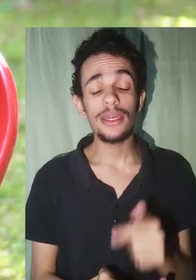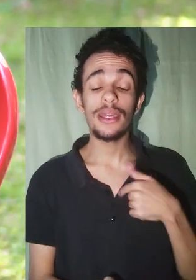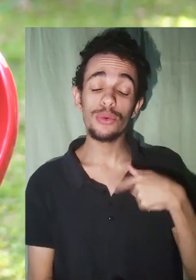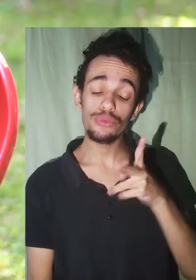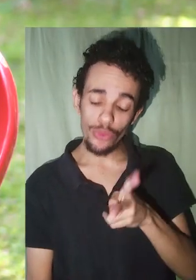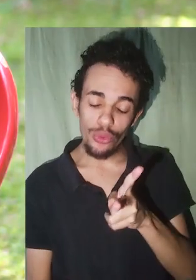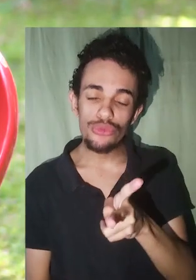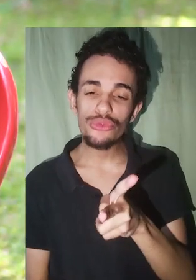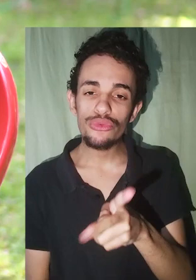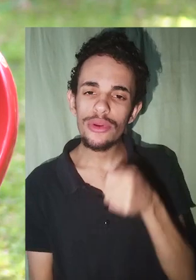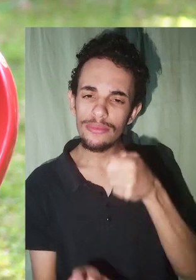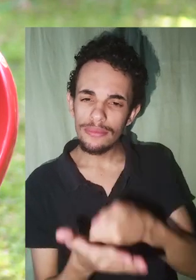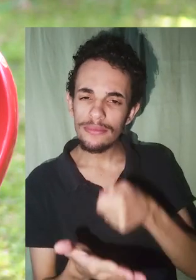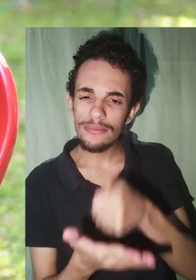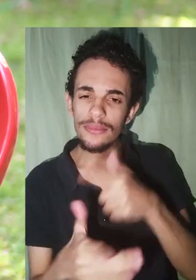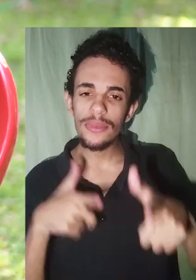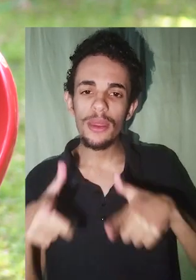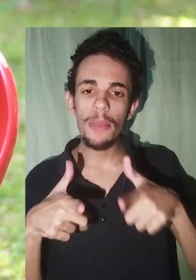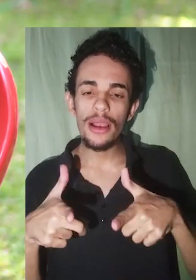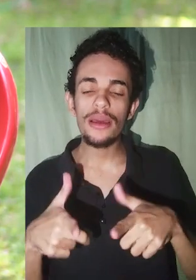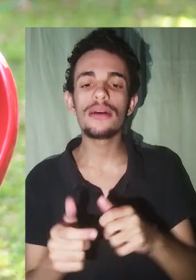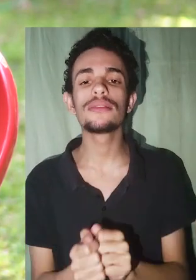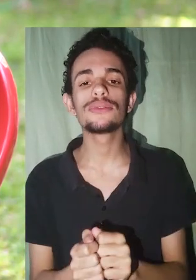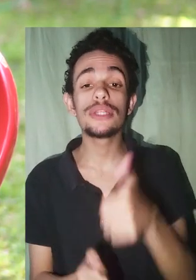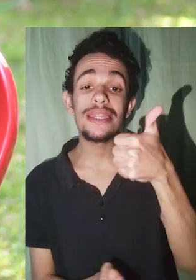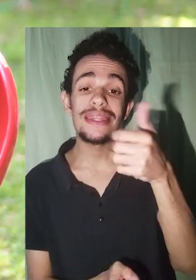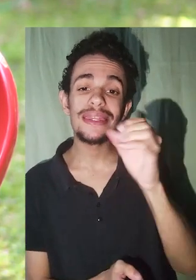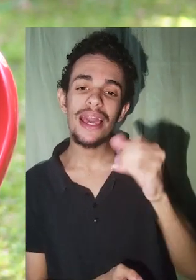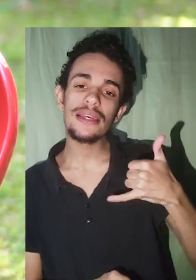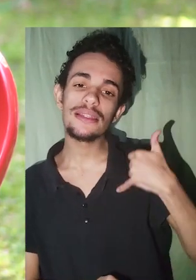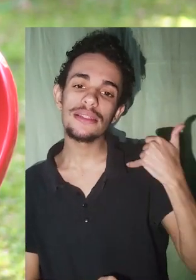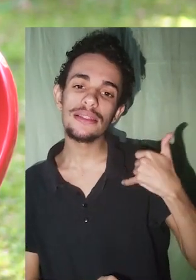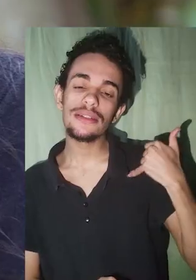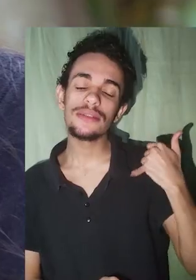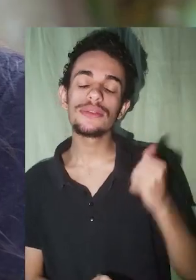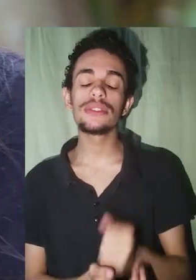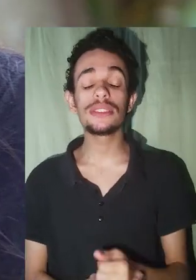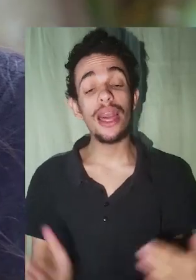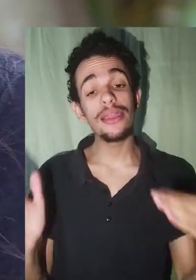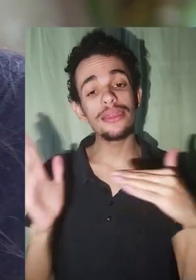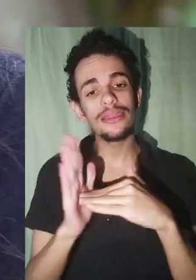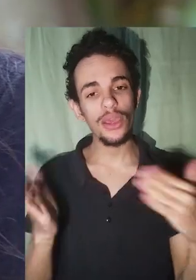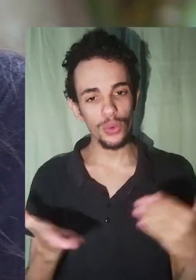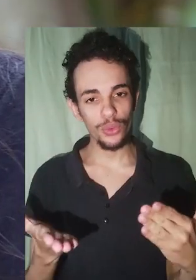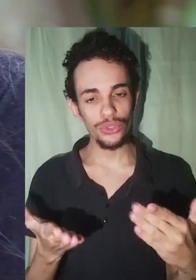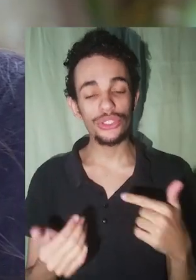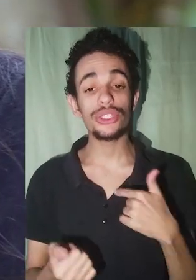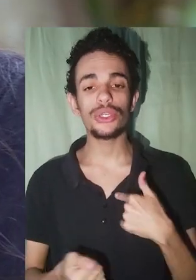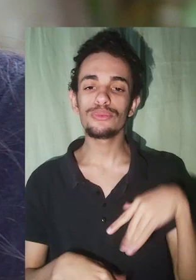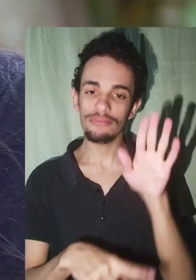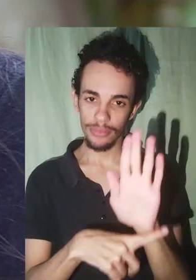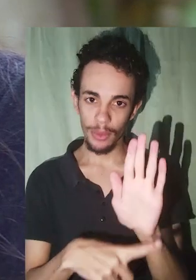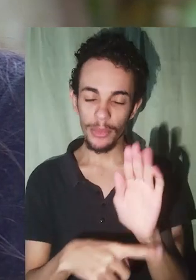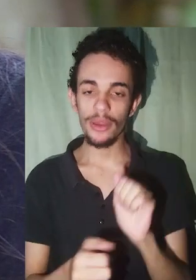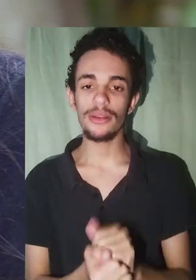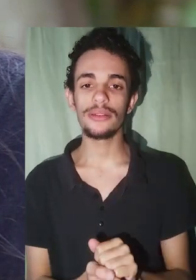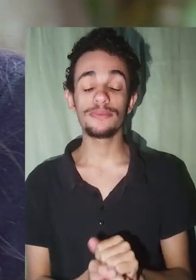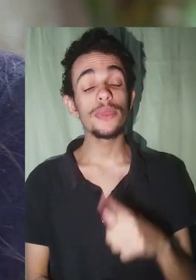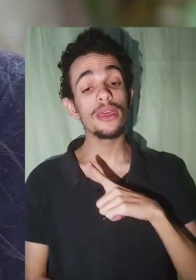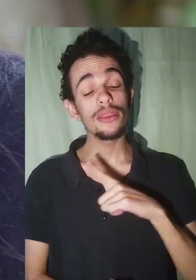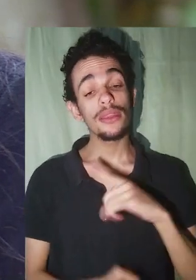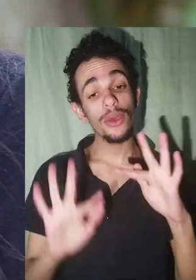anos, onde me envolvi com a causa e hoje, até hoje, atuo nessa área. Tenho uma pessoa com deficiência na família também, tenho um